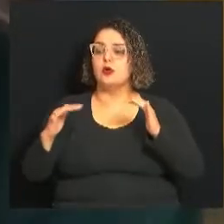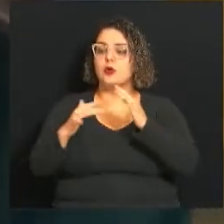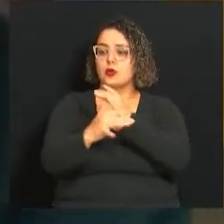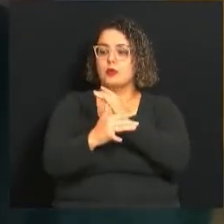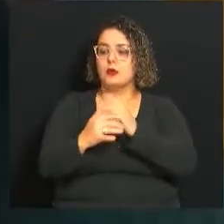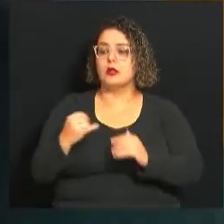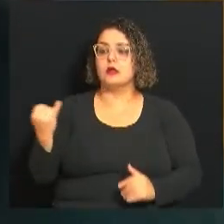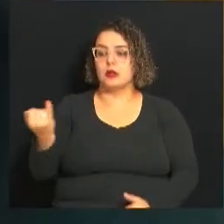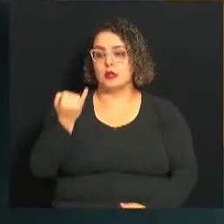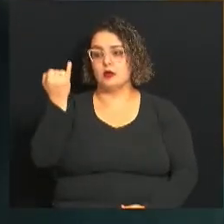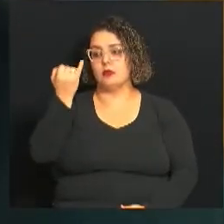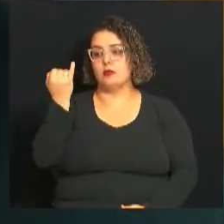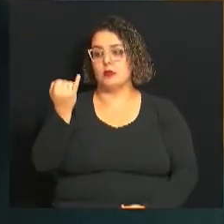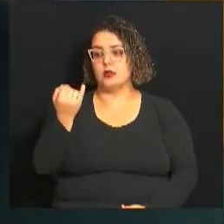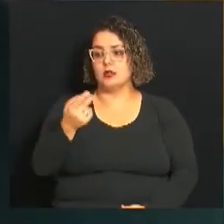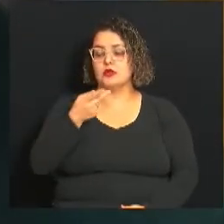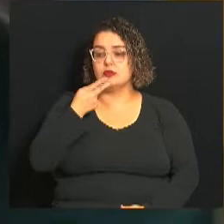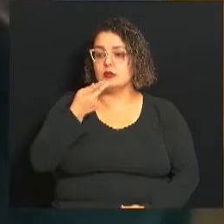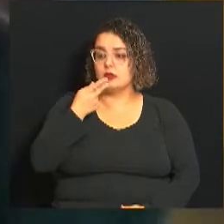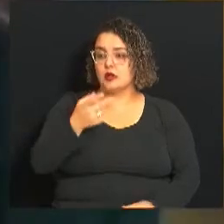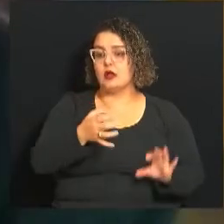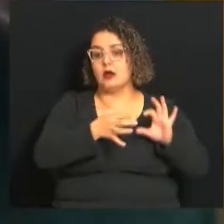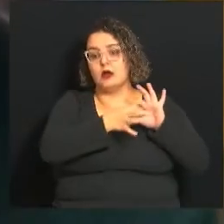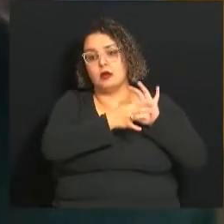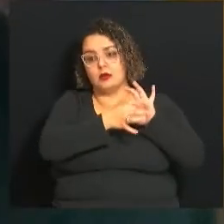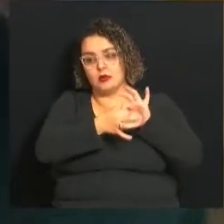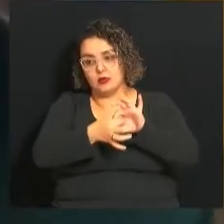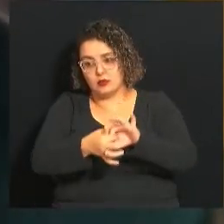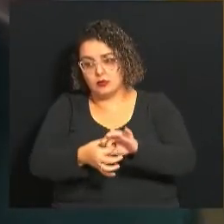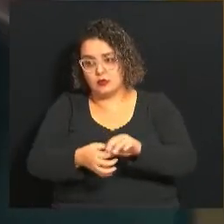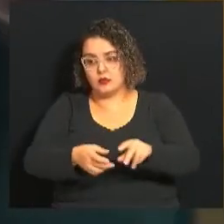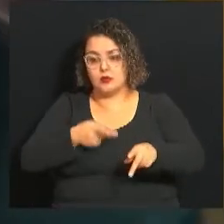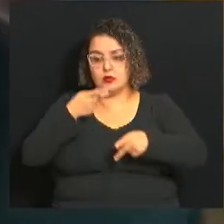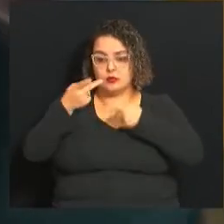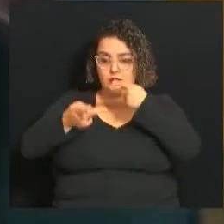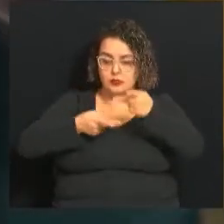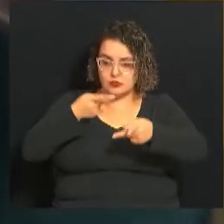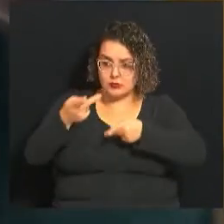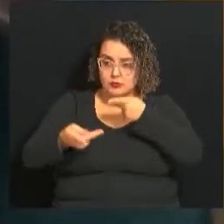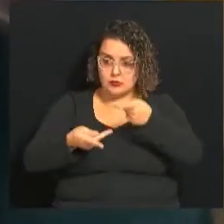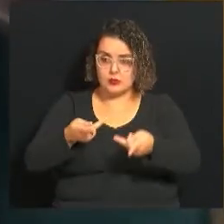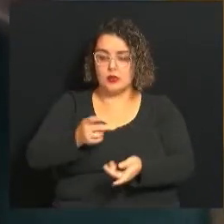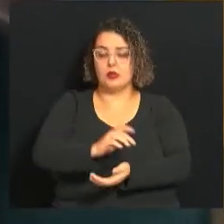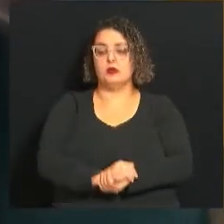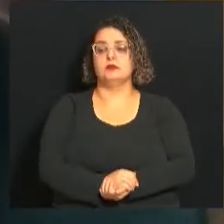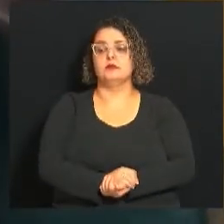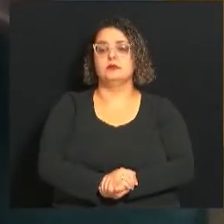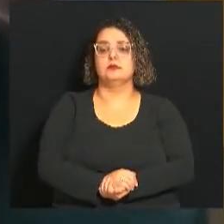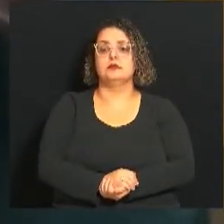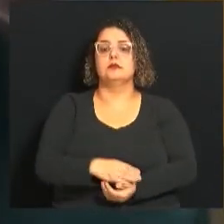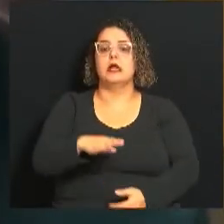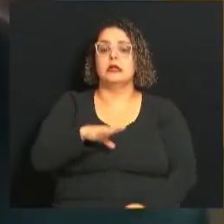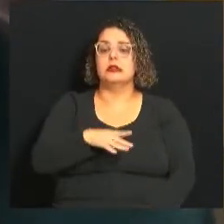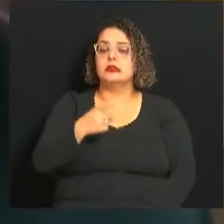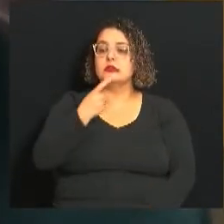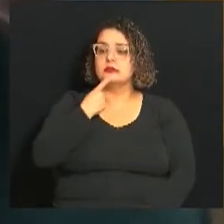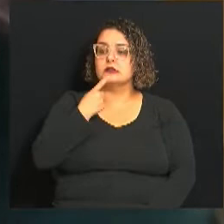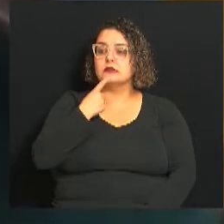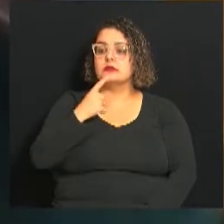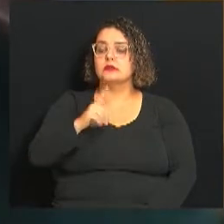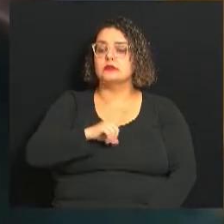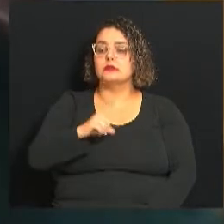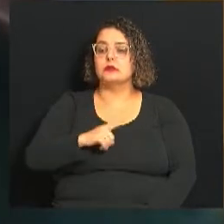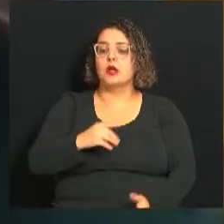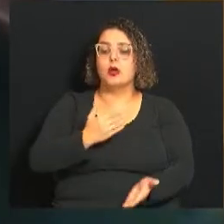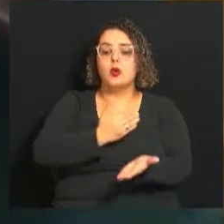o contexto em que nós vamos conversar. Ela, na cidade de Campinas, ela tem início